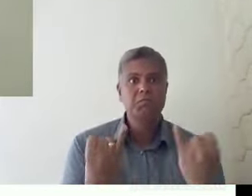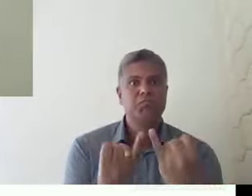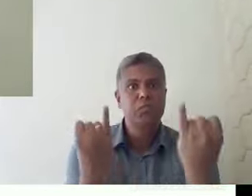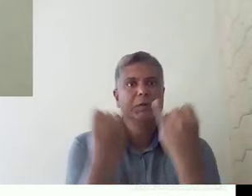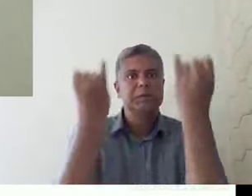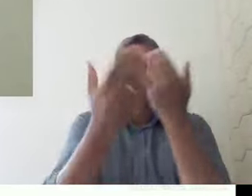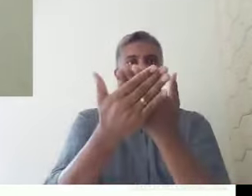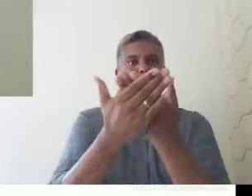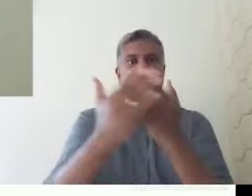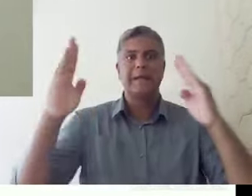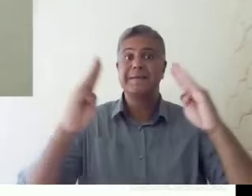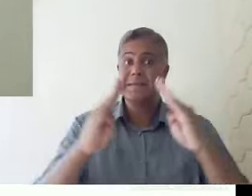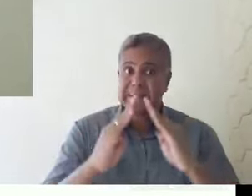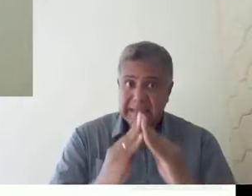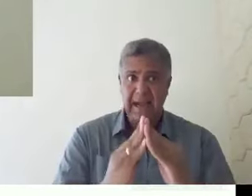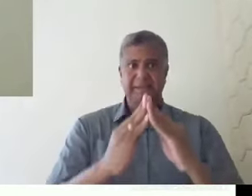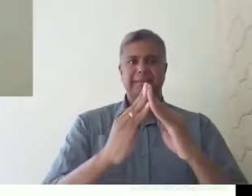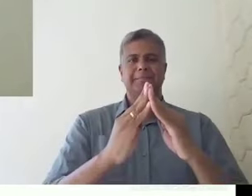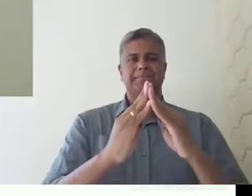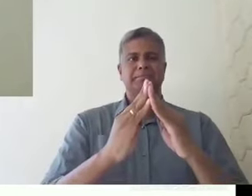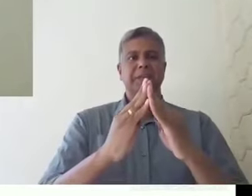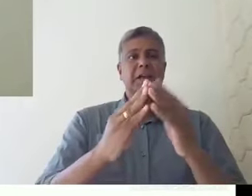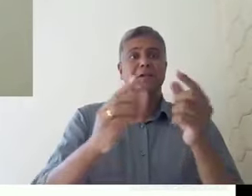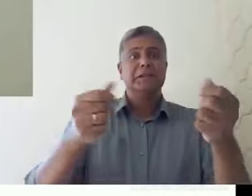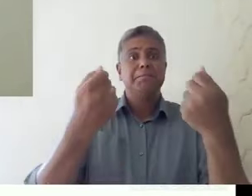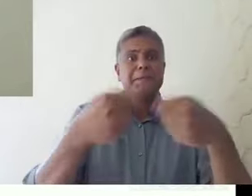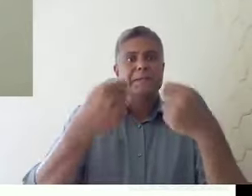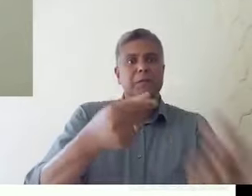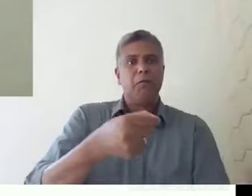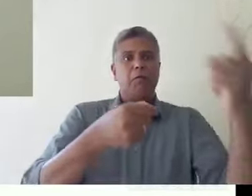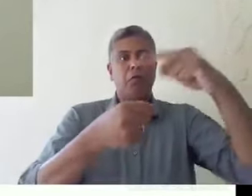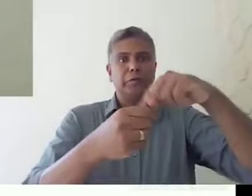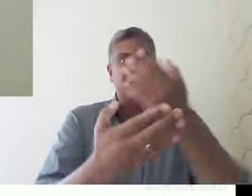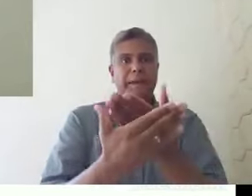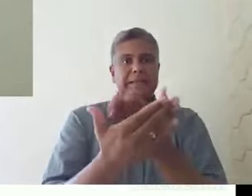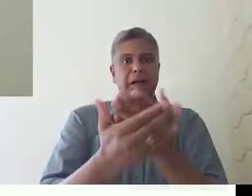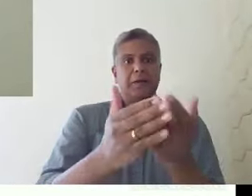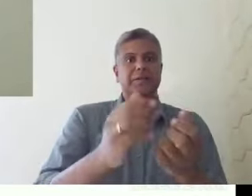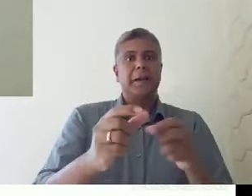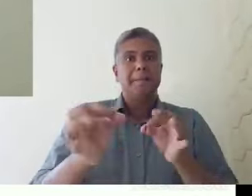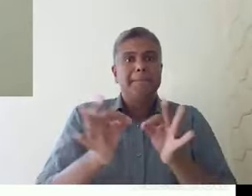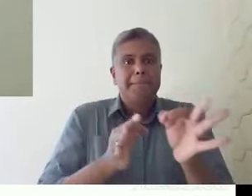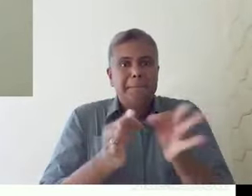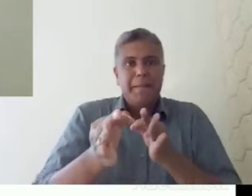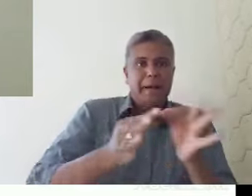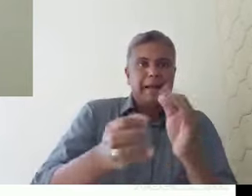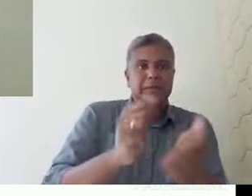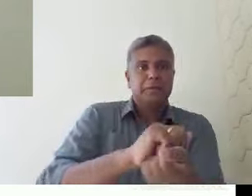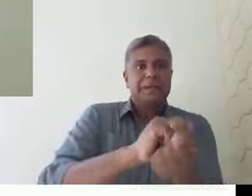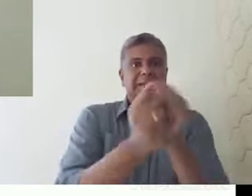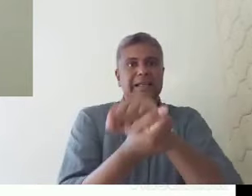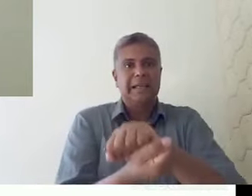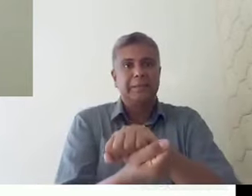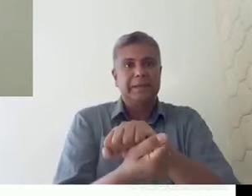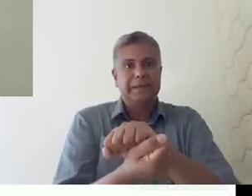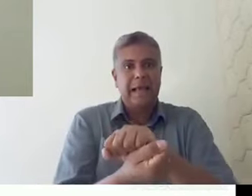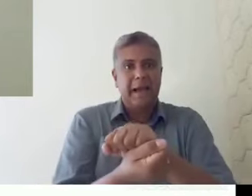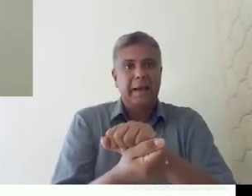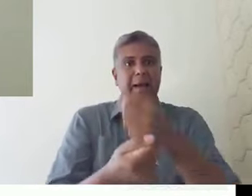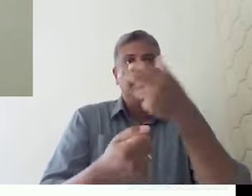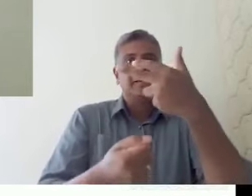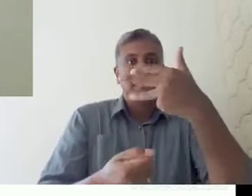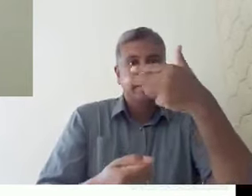estudarem em casa para chegar nas aulas estando preparados para se adaptar com